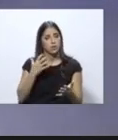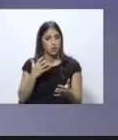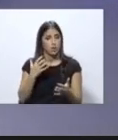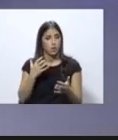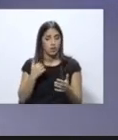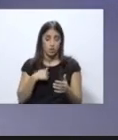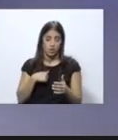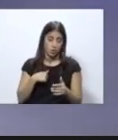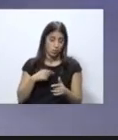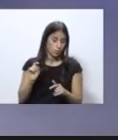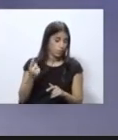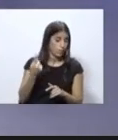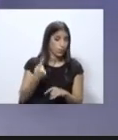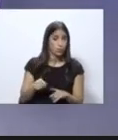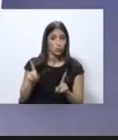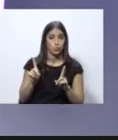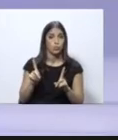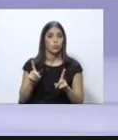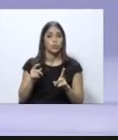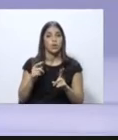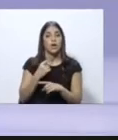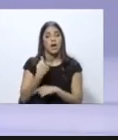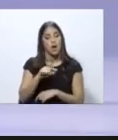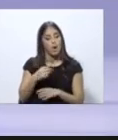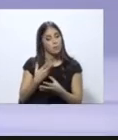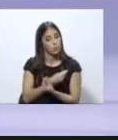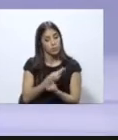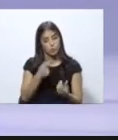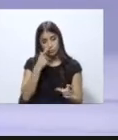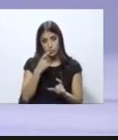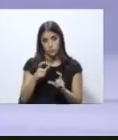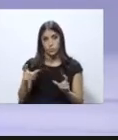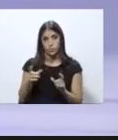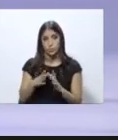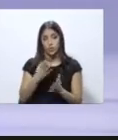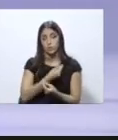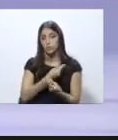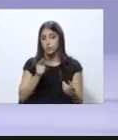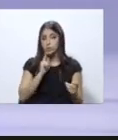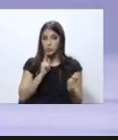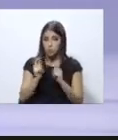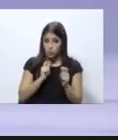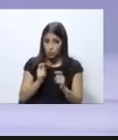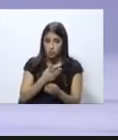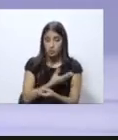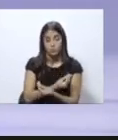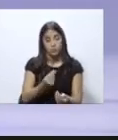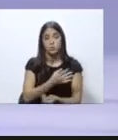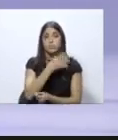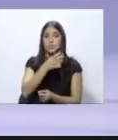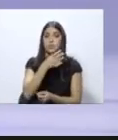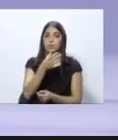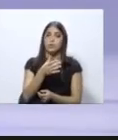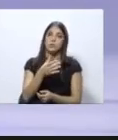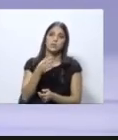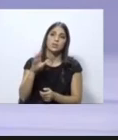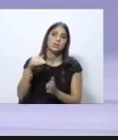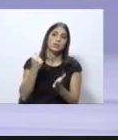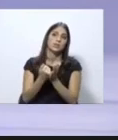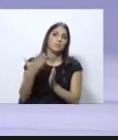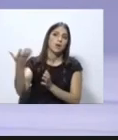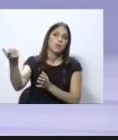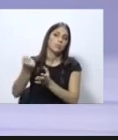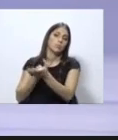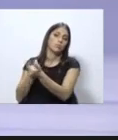primeira vez que eu faço, que há alguns narradores, alguns repórteres e alguns comentadores que puxam sempre para os concorrentes